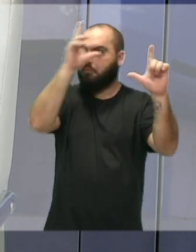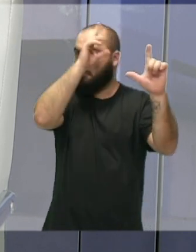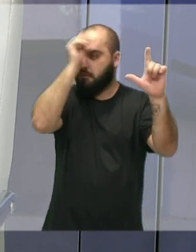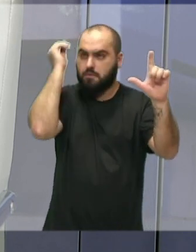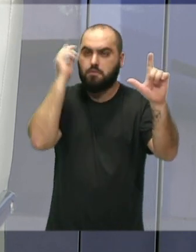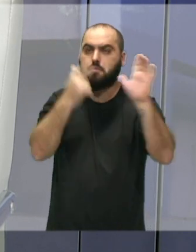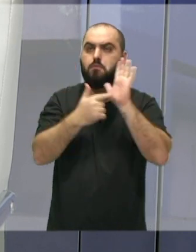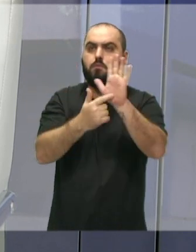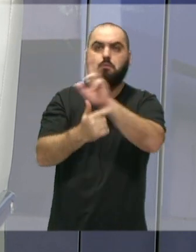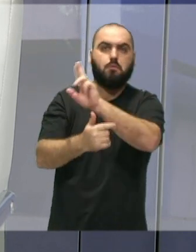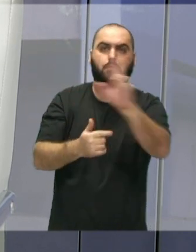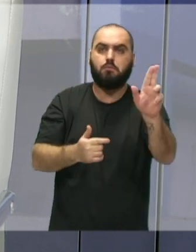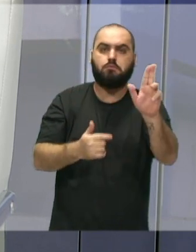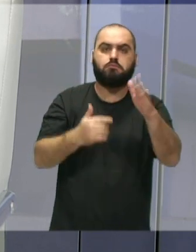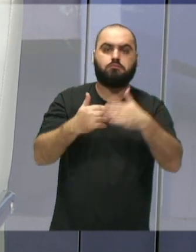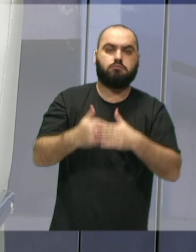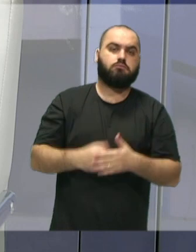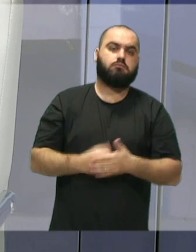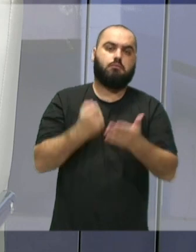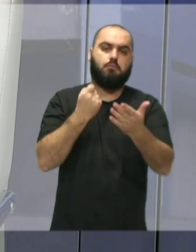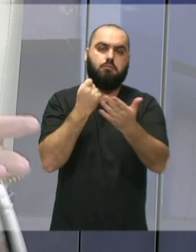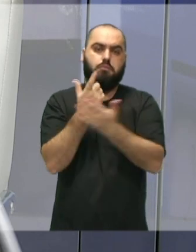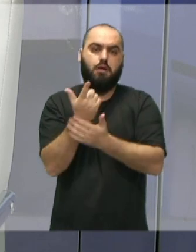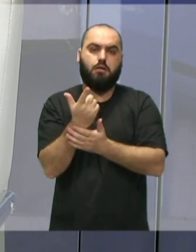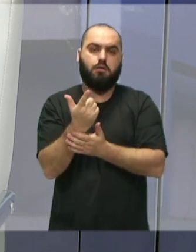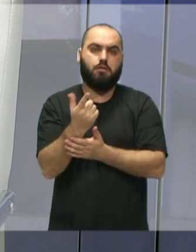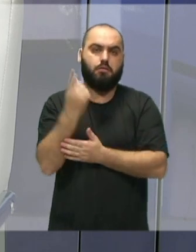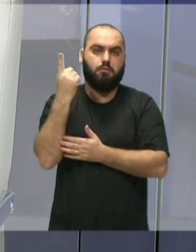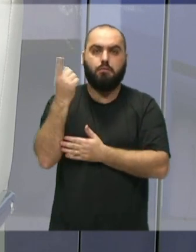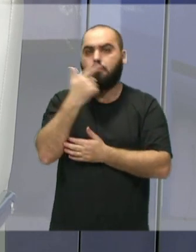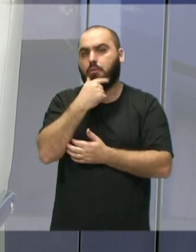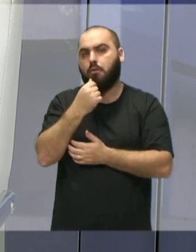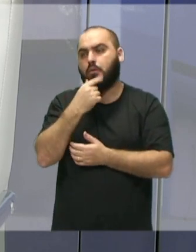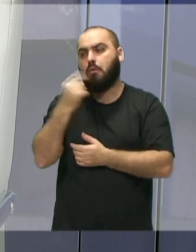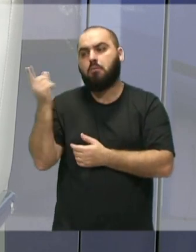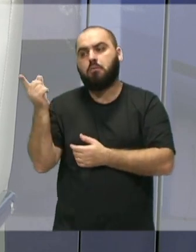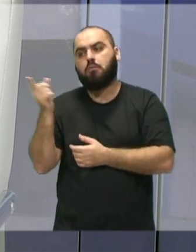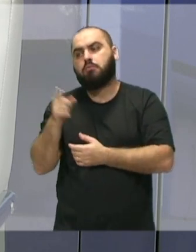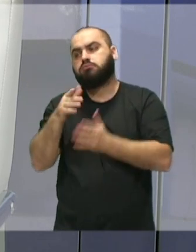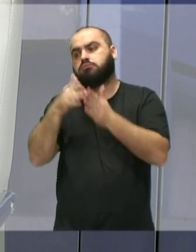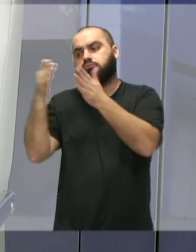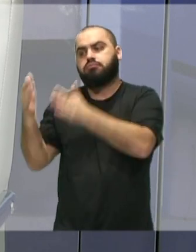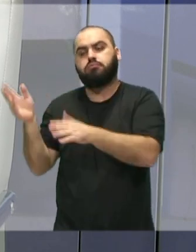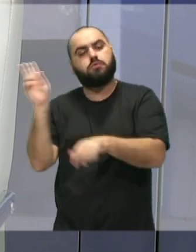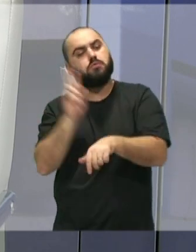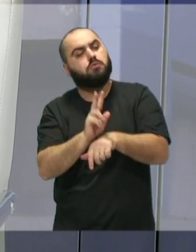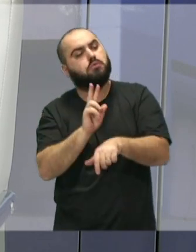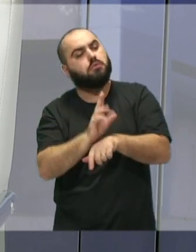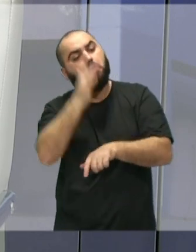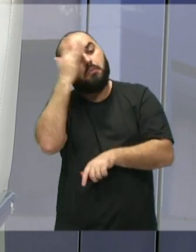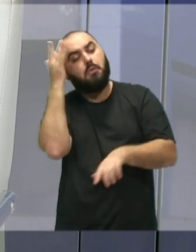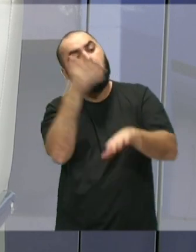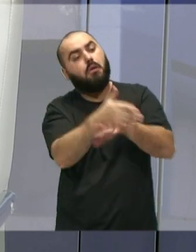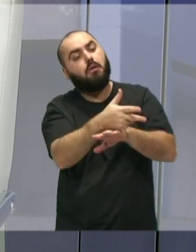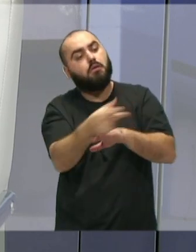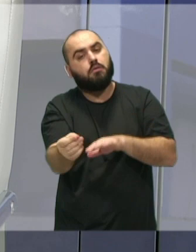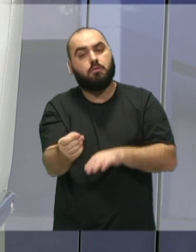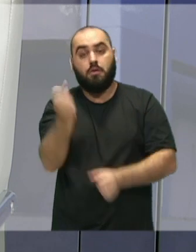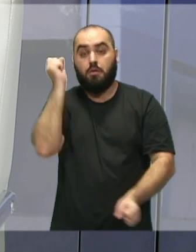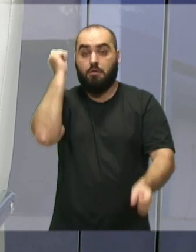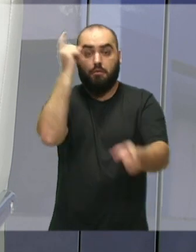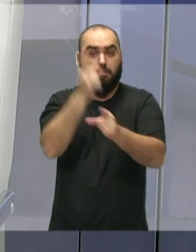prefeitura, é nos fundos, paga um senhor que mora no lado só para dar uma olhada em quem que entra e quem que sai. E encontrei ali